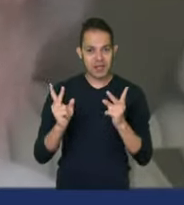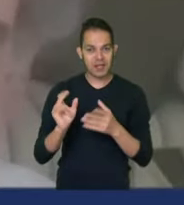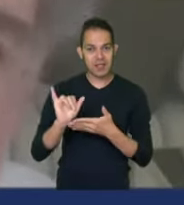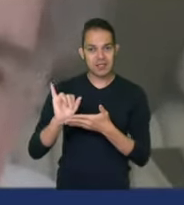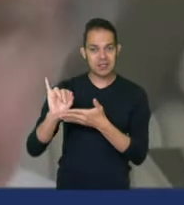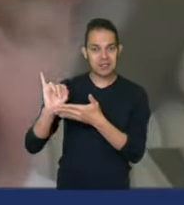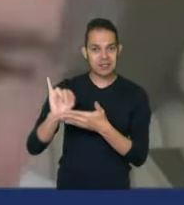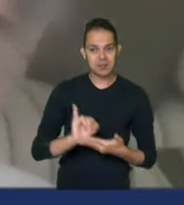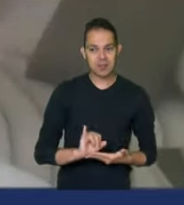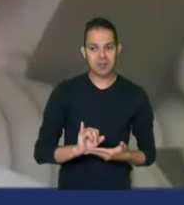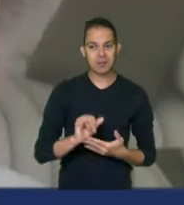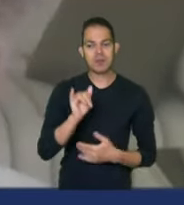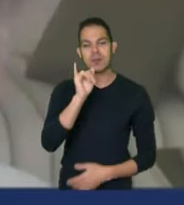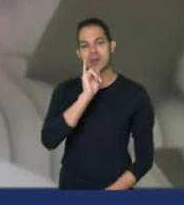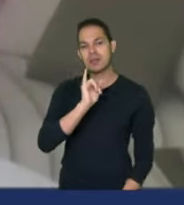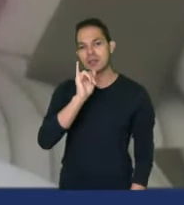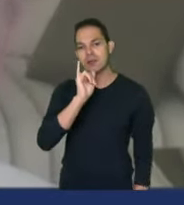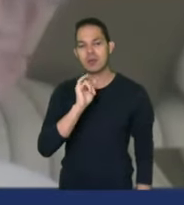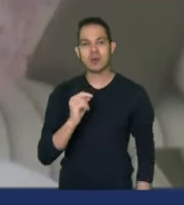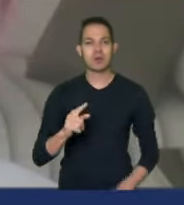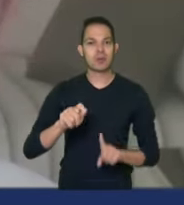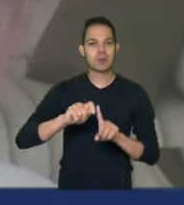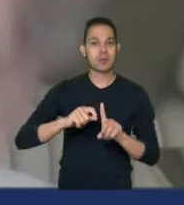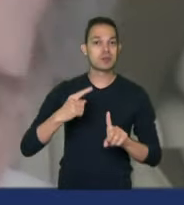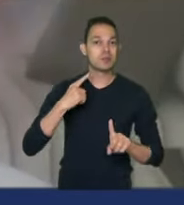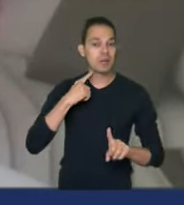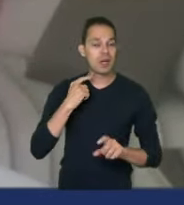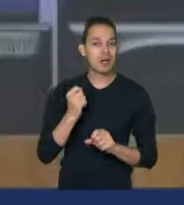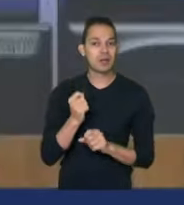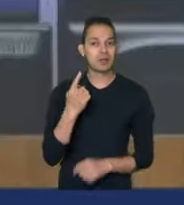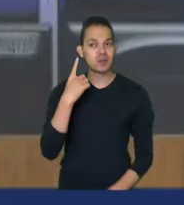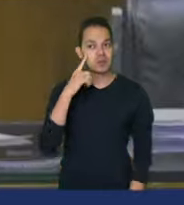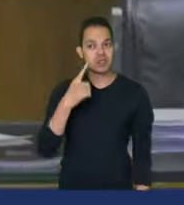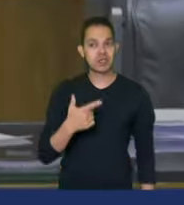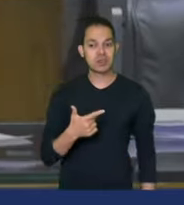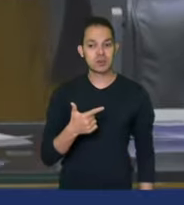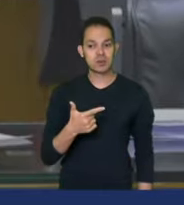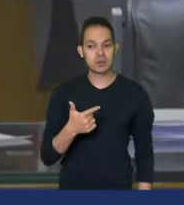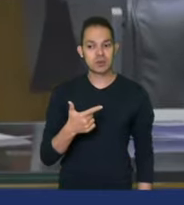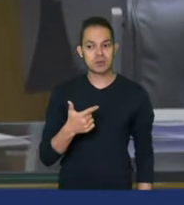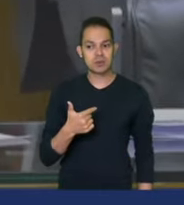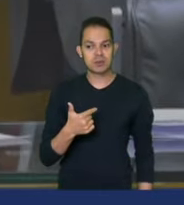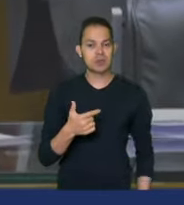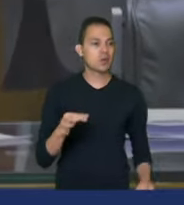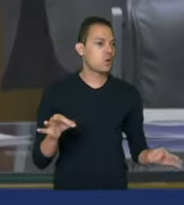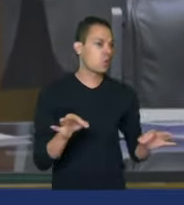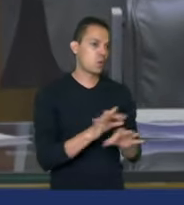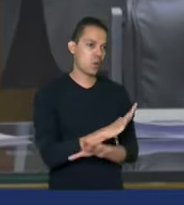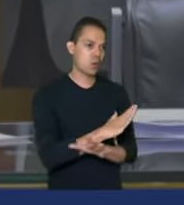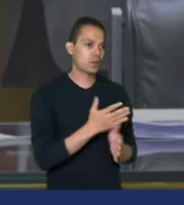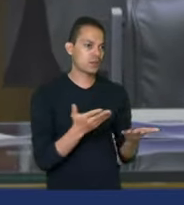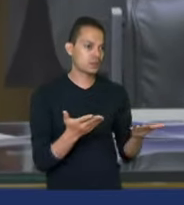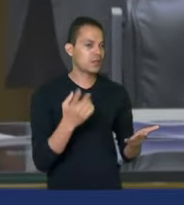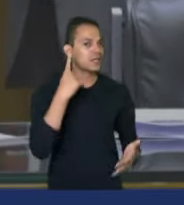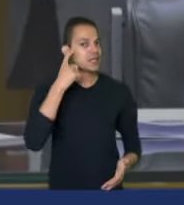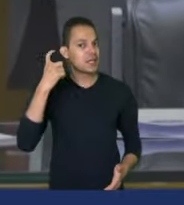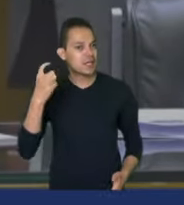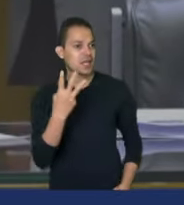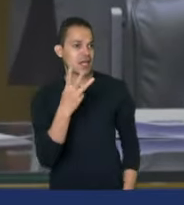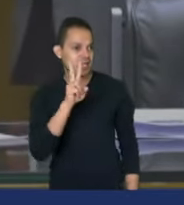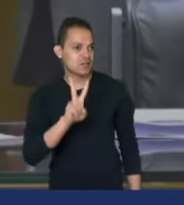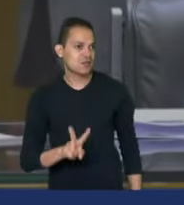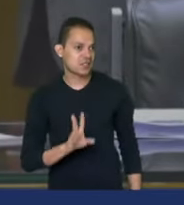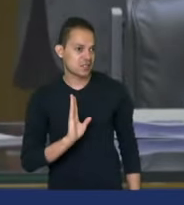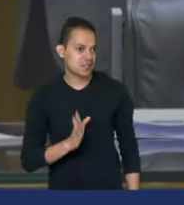no dia 12 de maio, a Petrobras... Paulo, cobrava, por favor, Paulo, conclua, que a gente já fez três, quatro... Então, só para concluir, a